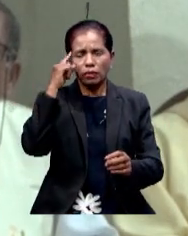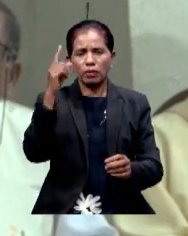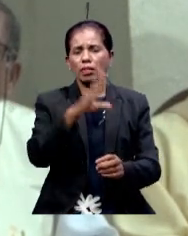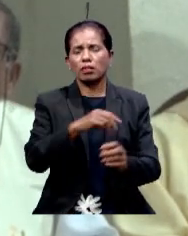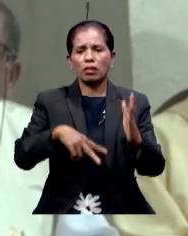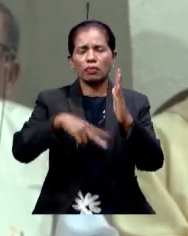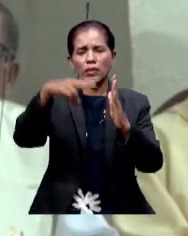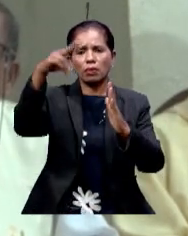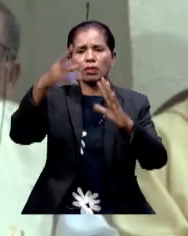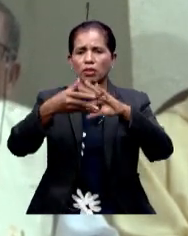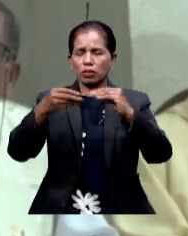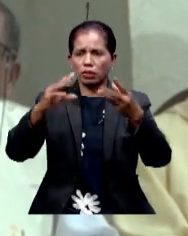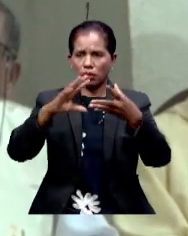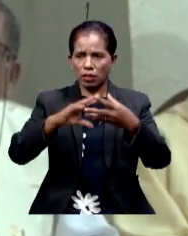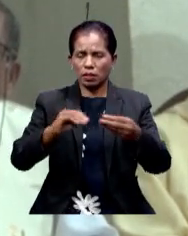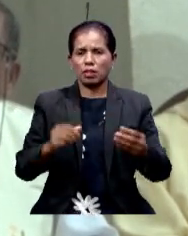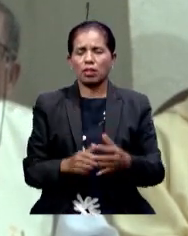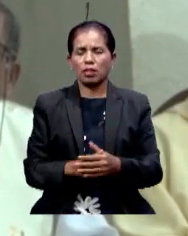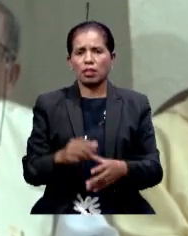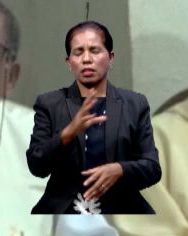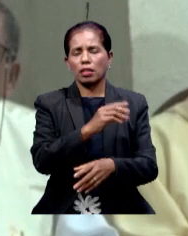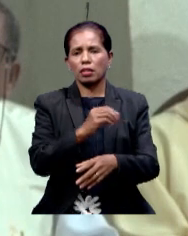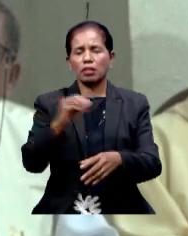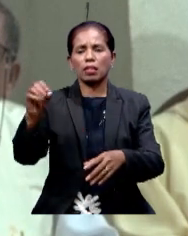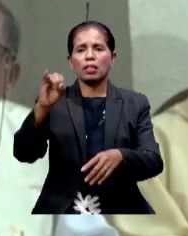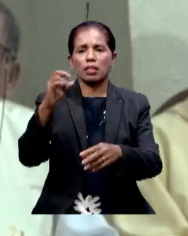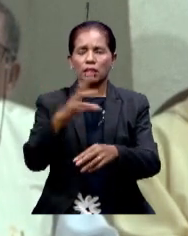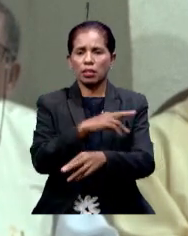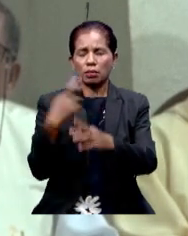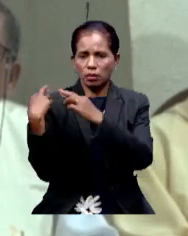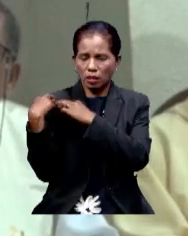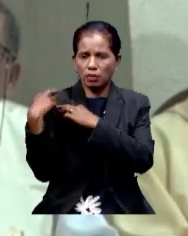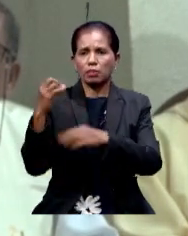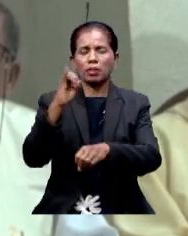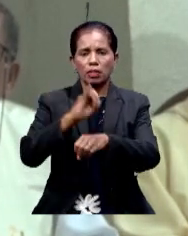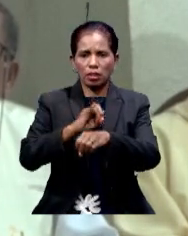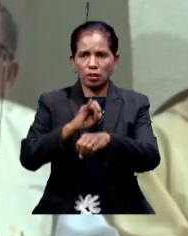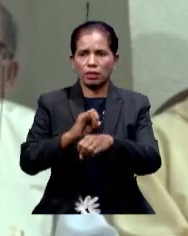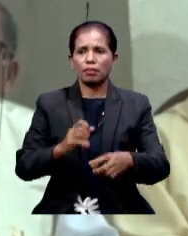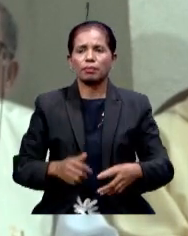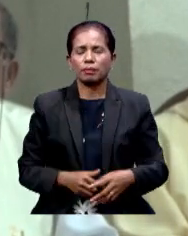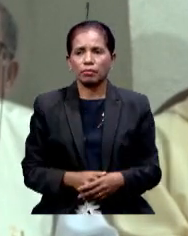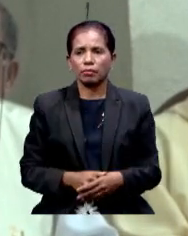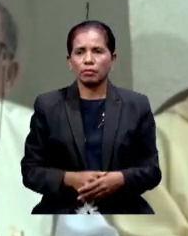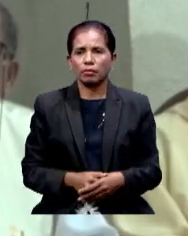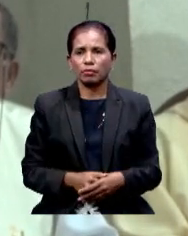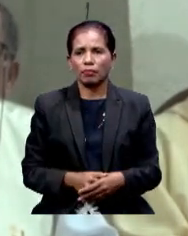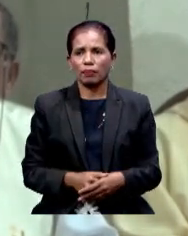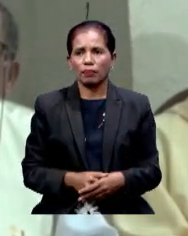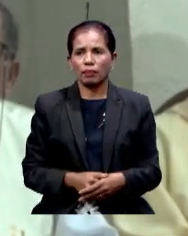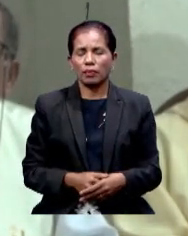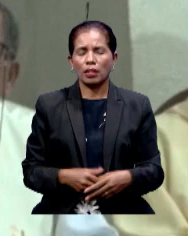valor histórico, o papel da igreja, da educação. Mas que